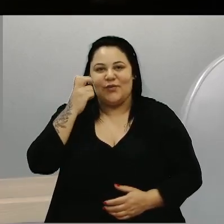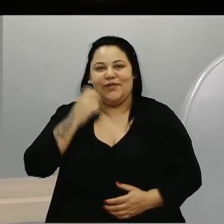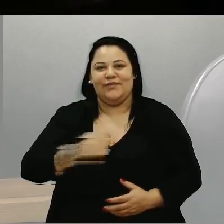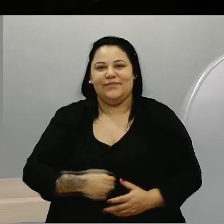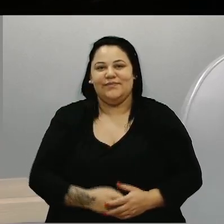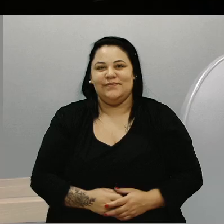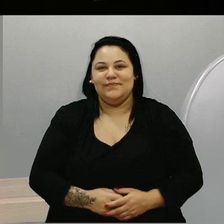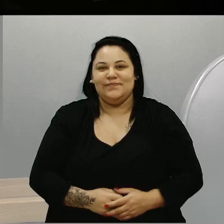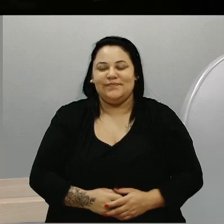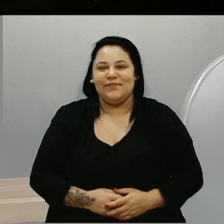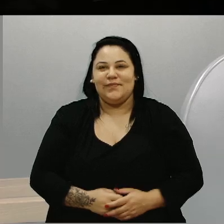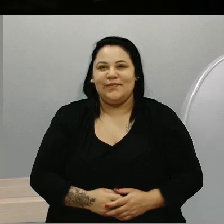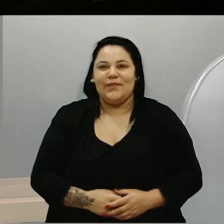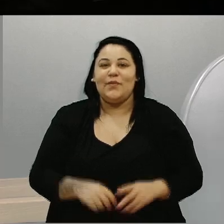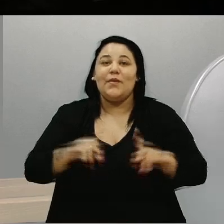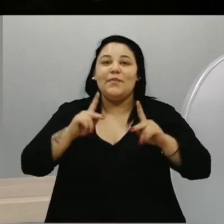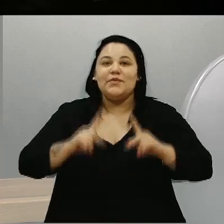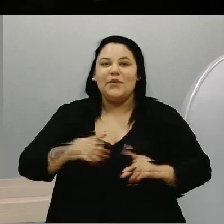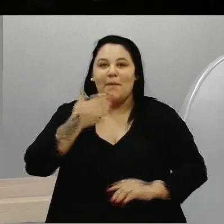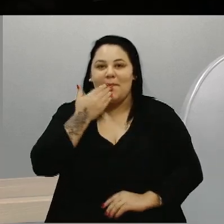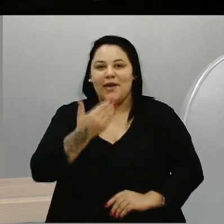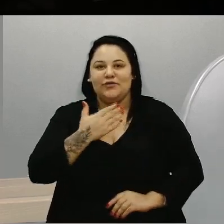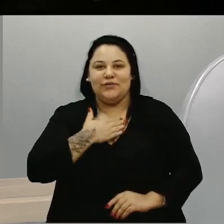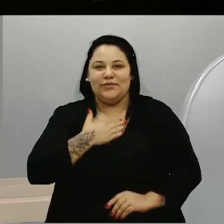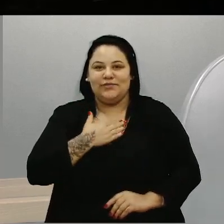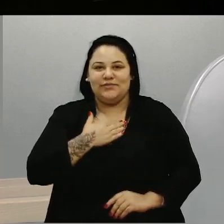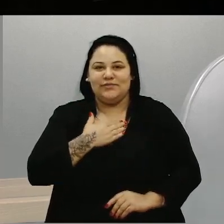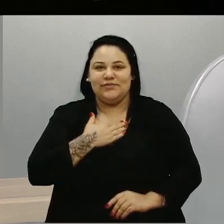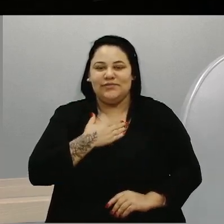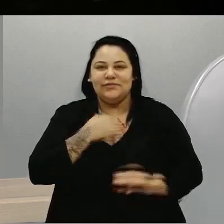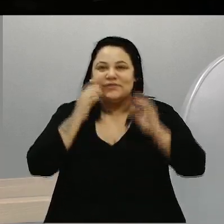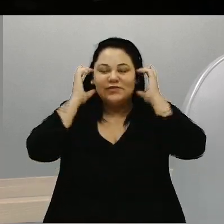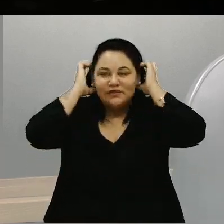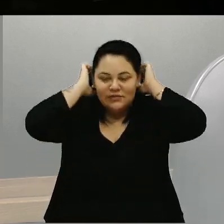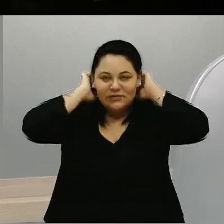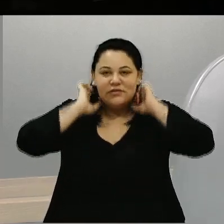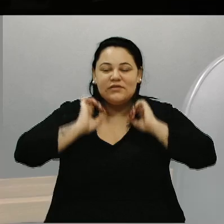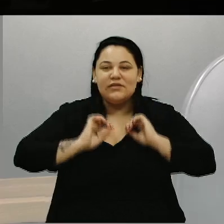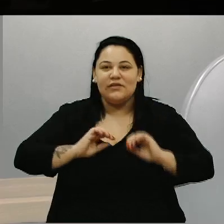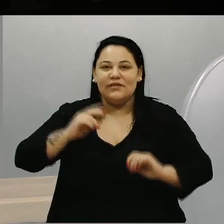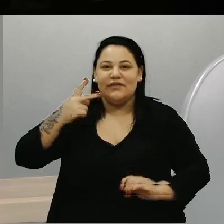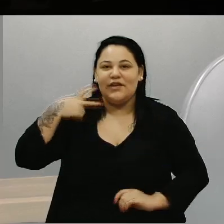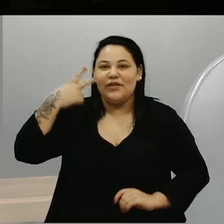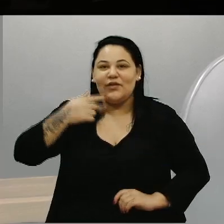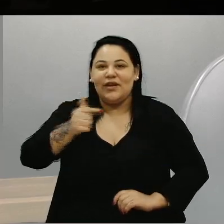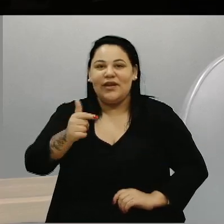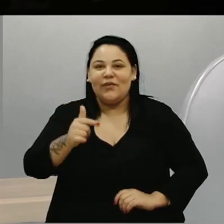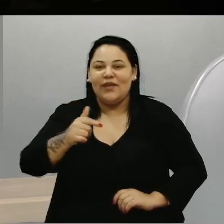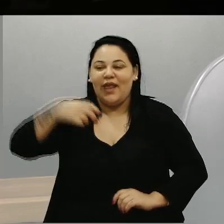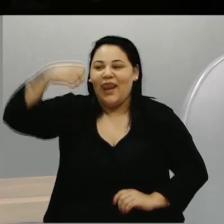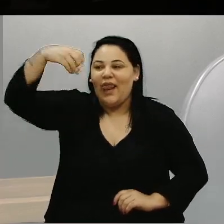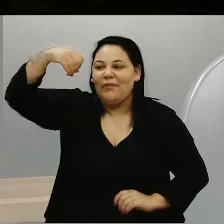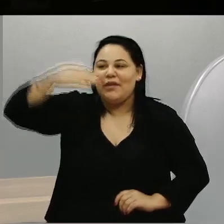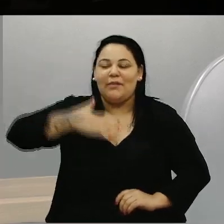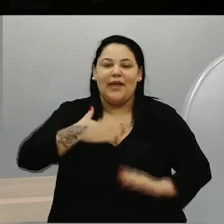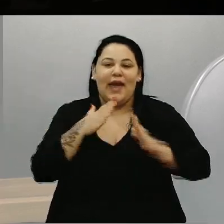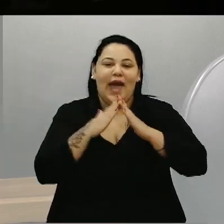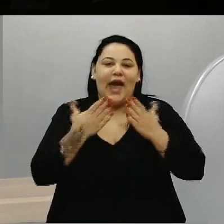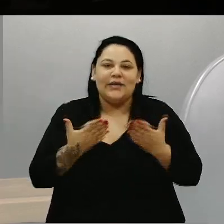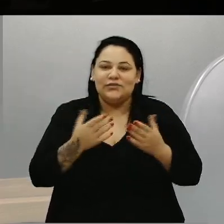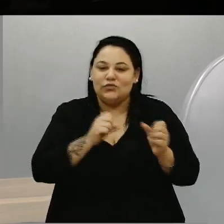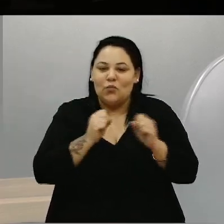quando alguém me pede, vereadora, não tem lâmpada na minha casa, tu pode pedir, fazer uma indicação?